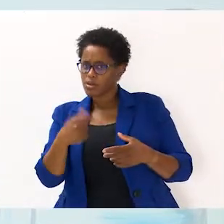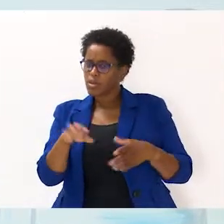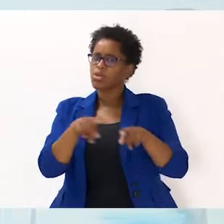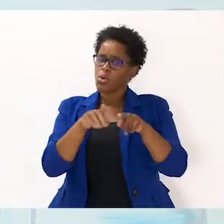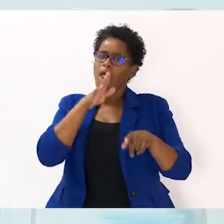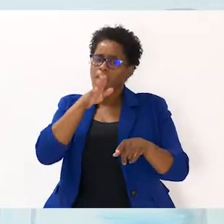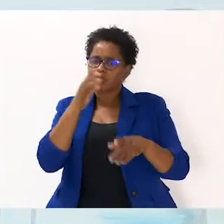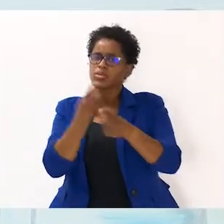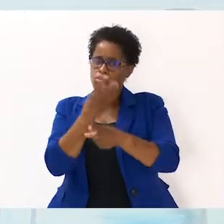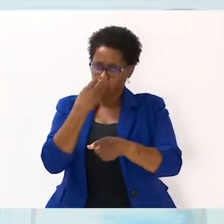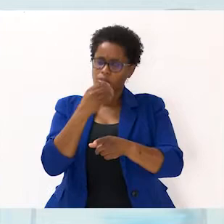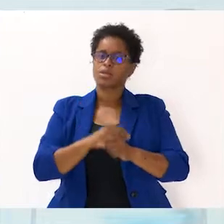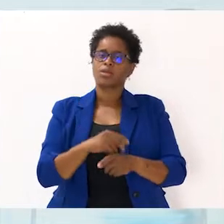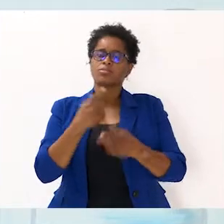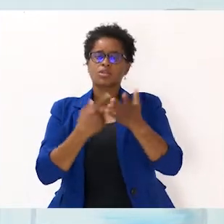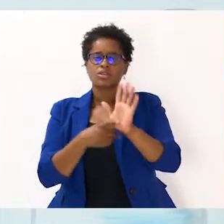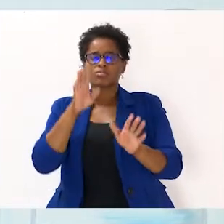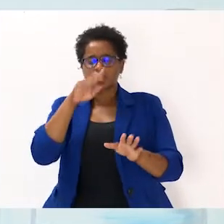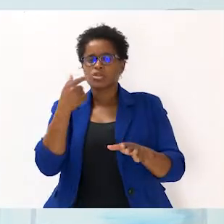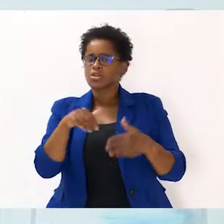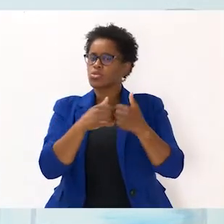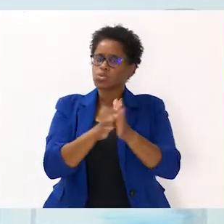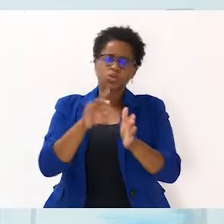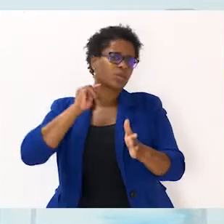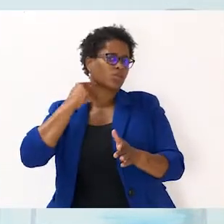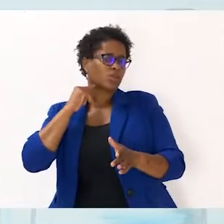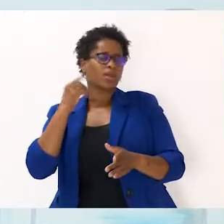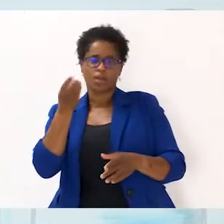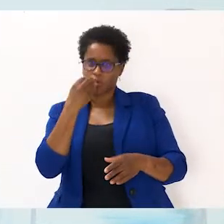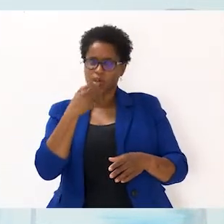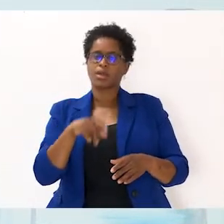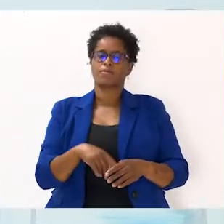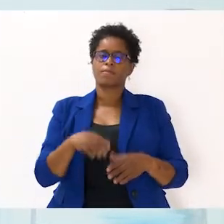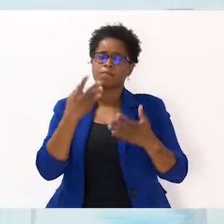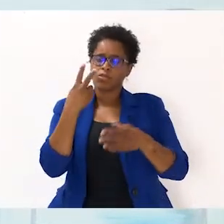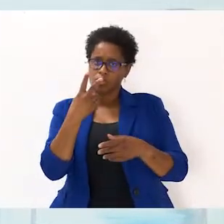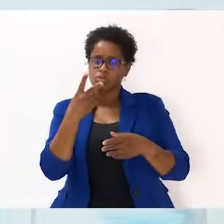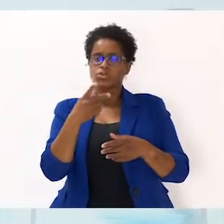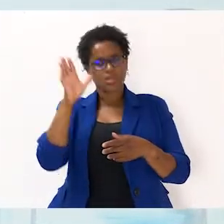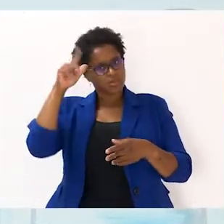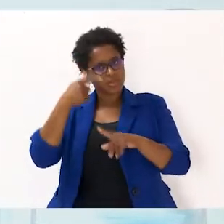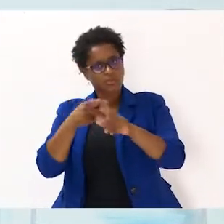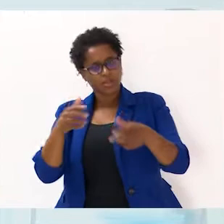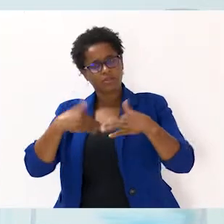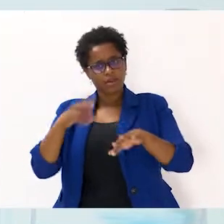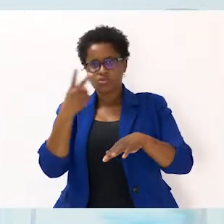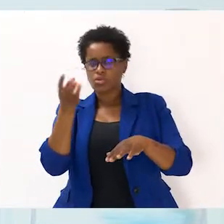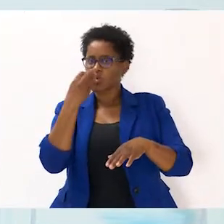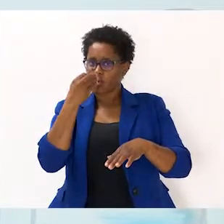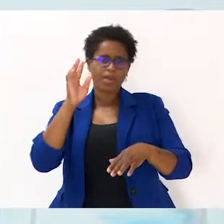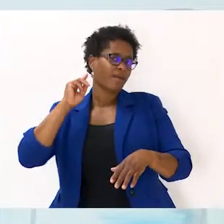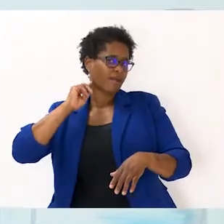alimentar. Por exemplo, se forem todos carnívoros, por exemplo. Dois indivíduos de espécies diferentes, mas os dois se alimentam de